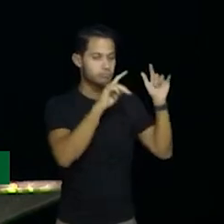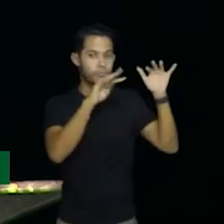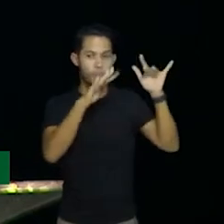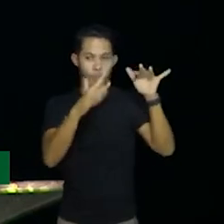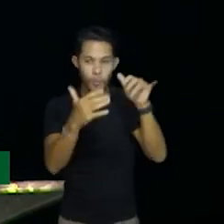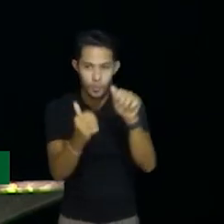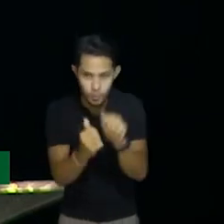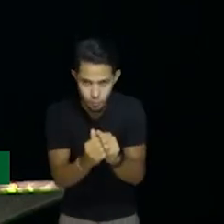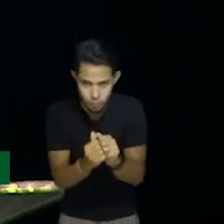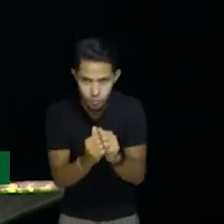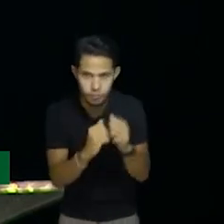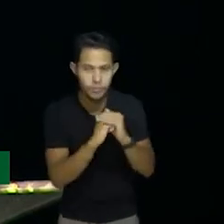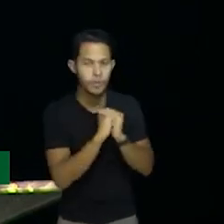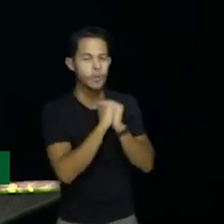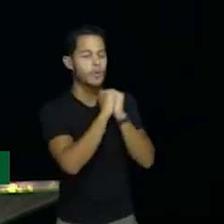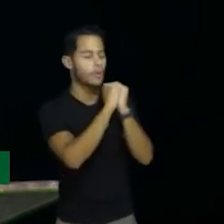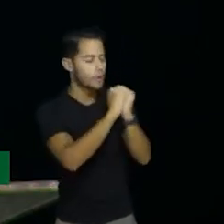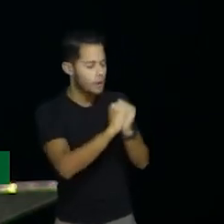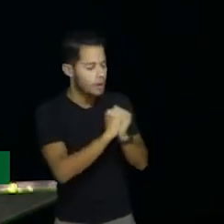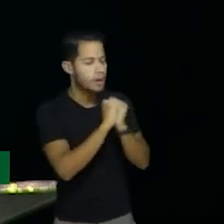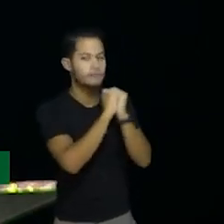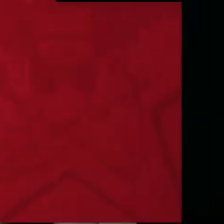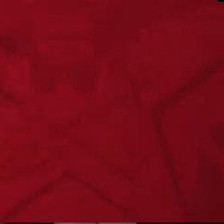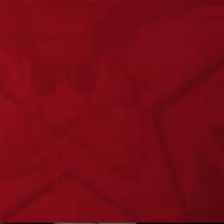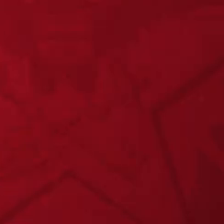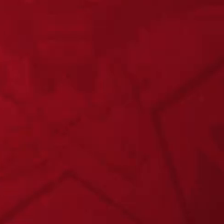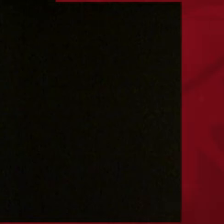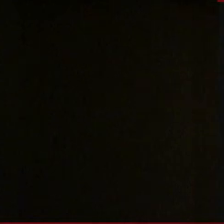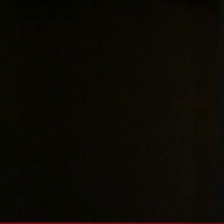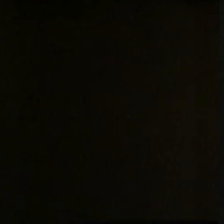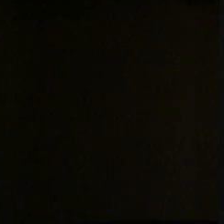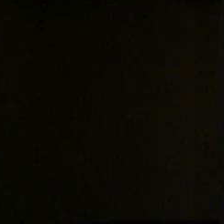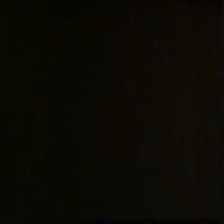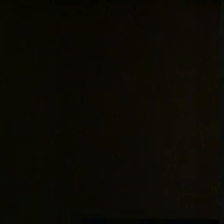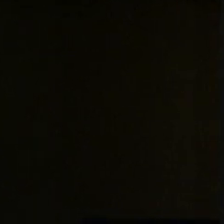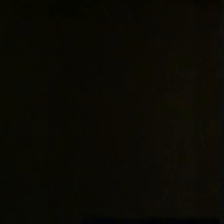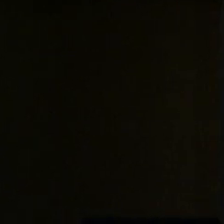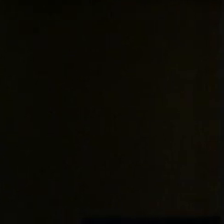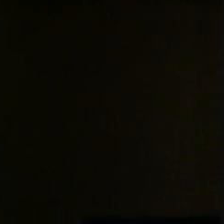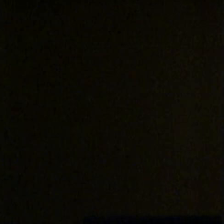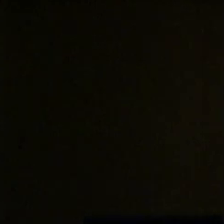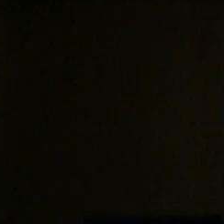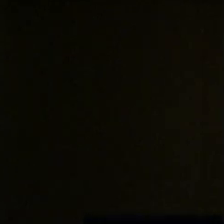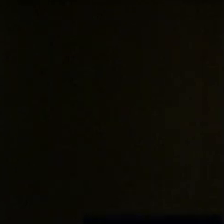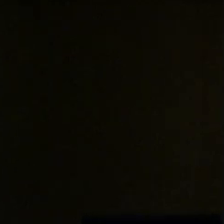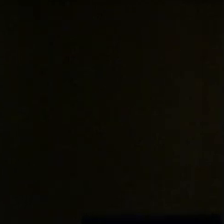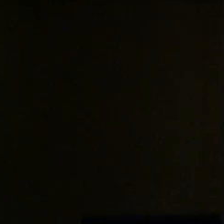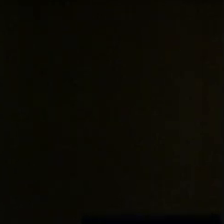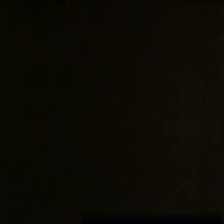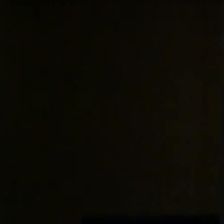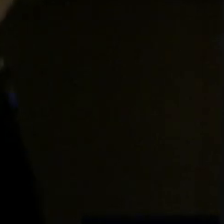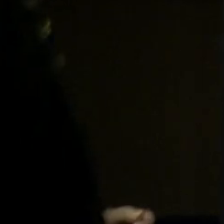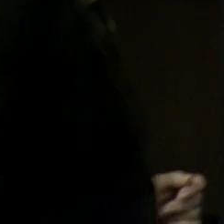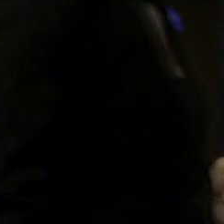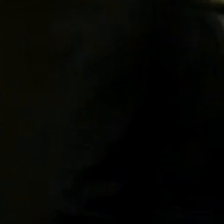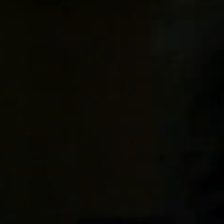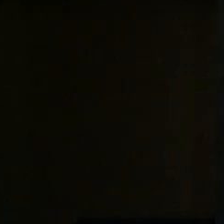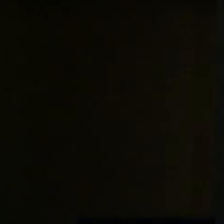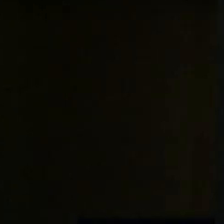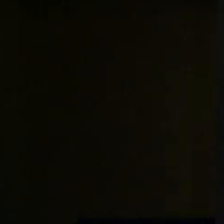orar pelas famílias da cidade. O presidente da Associação Visite Pomerode, Manfredo